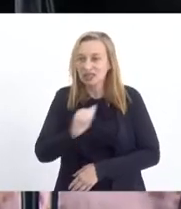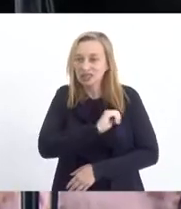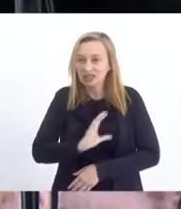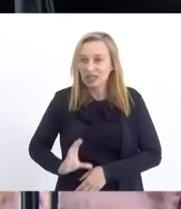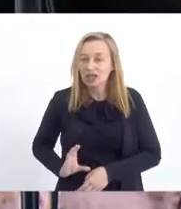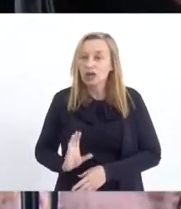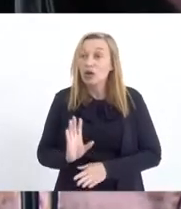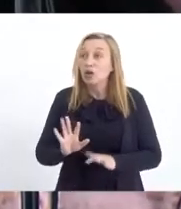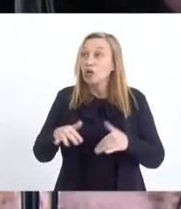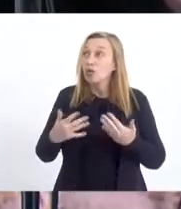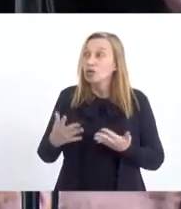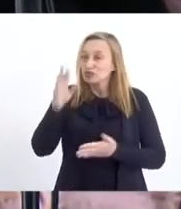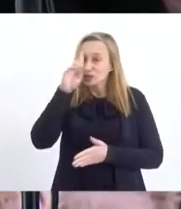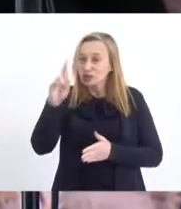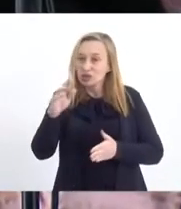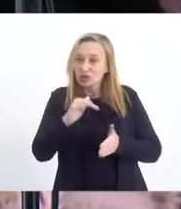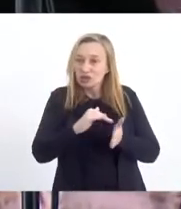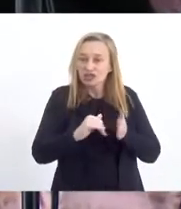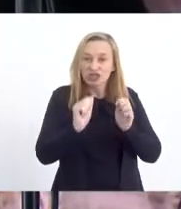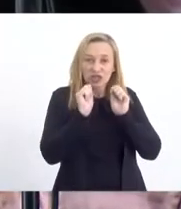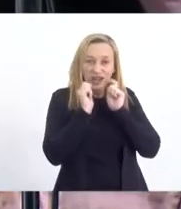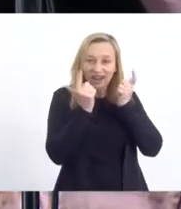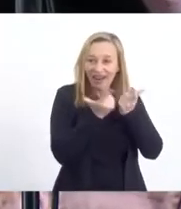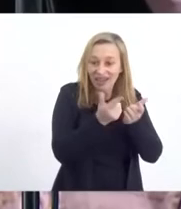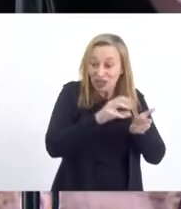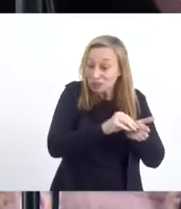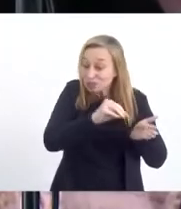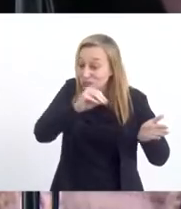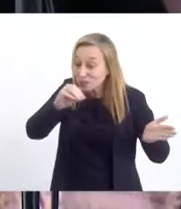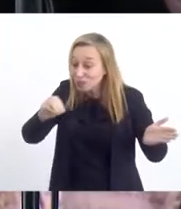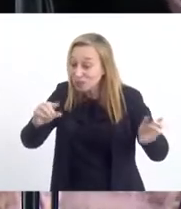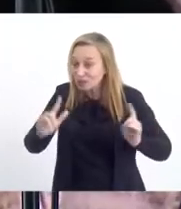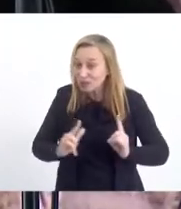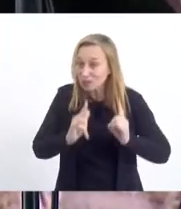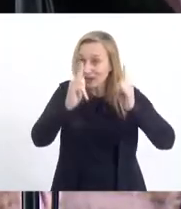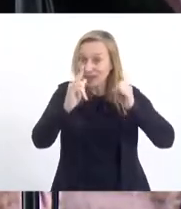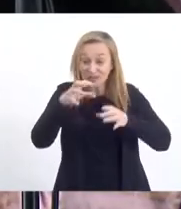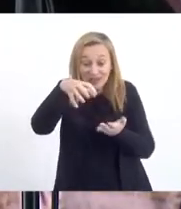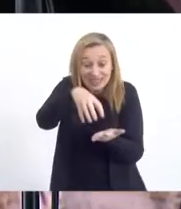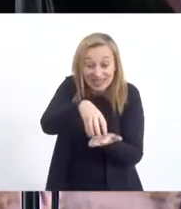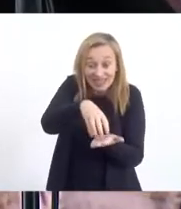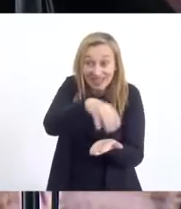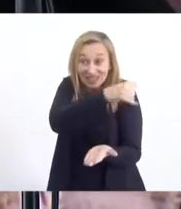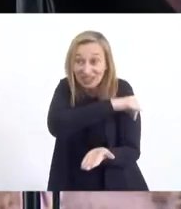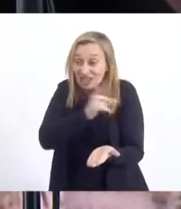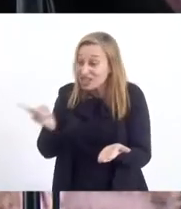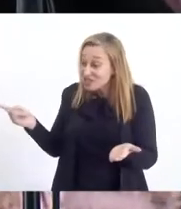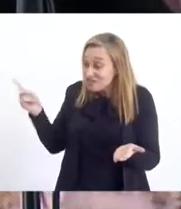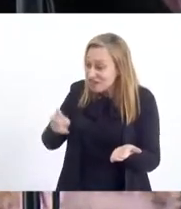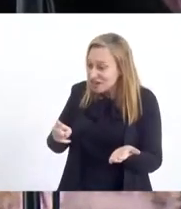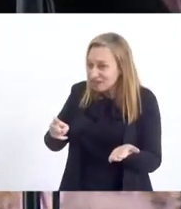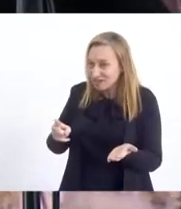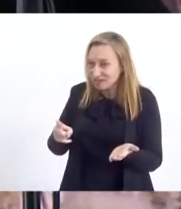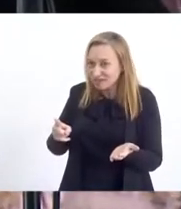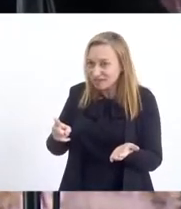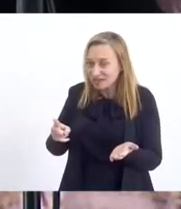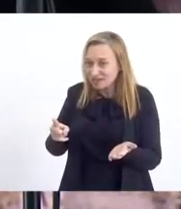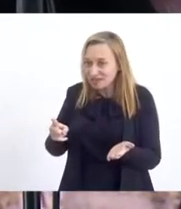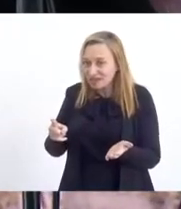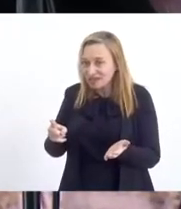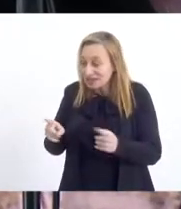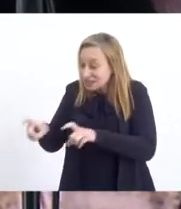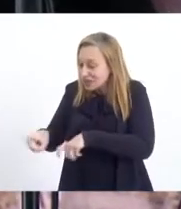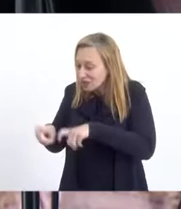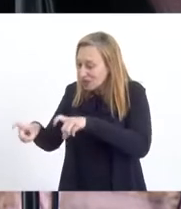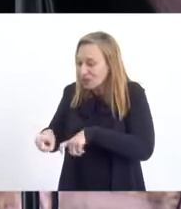quando o senhor tira a Alerge do prédio da Alerge do centro do Rio de Janeiro, vem para o interior do Estado e une num evento